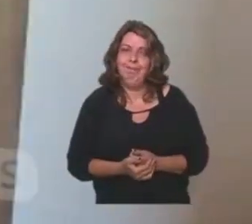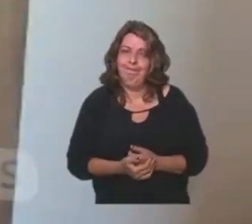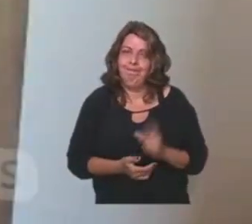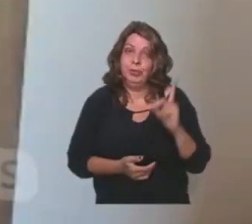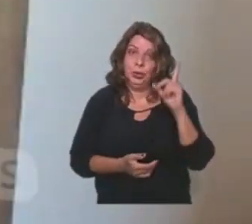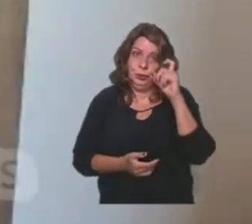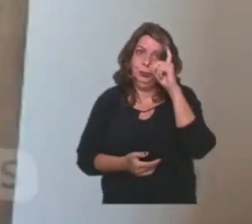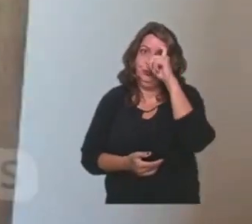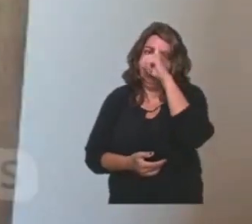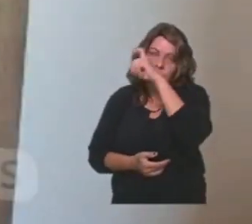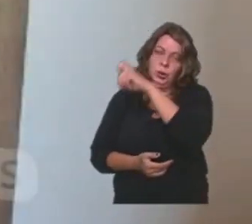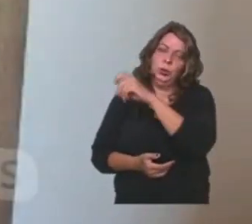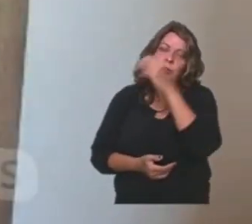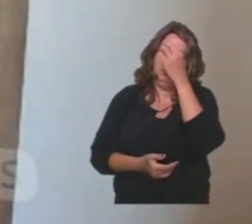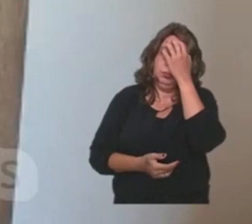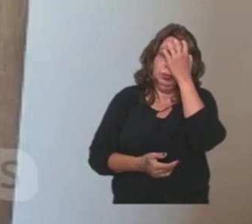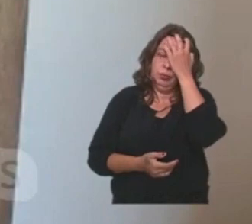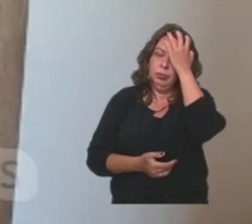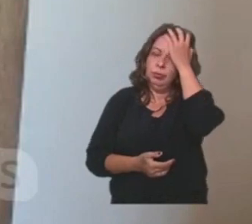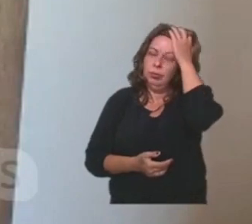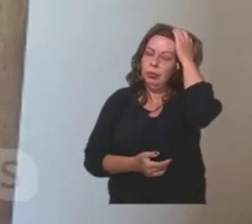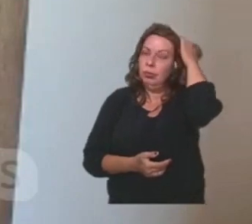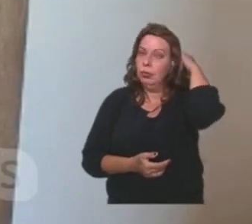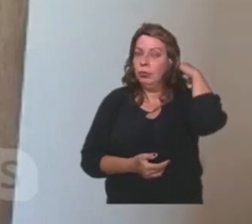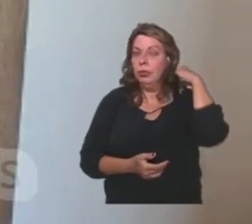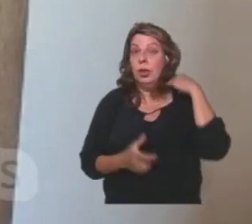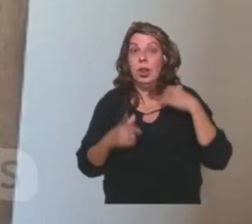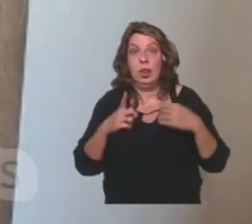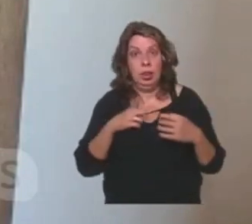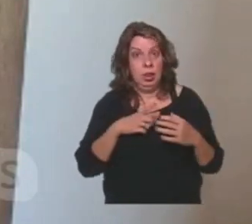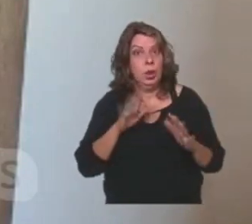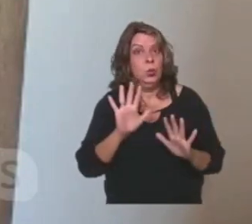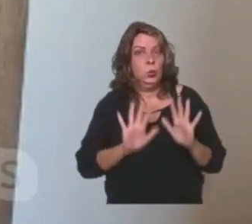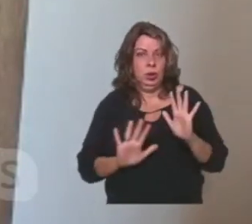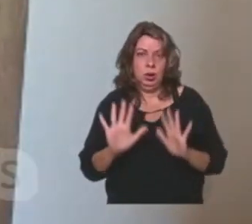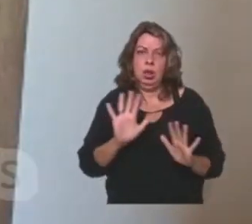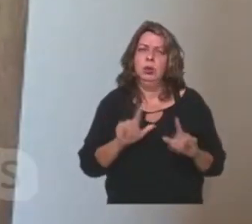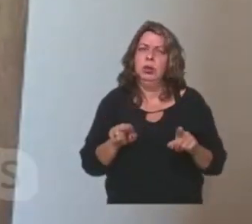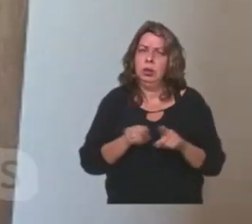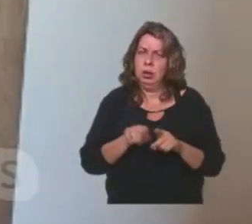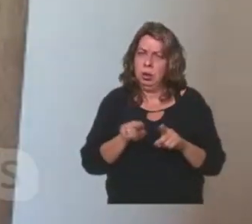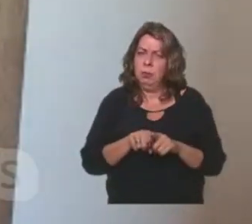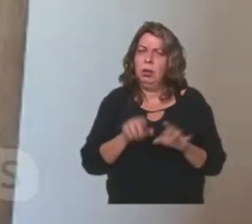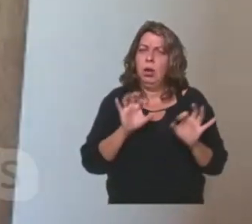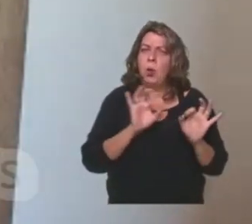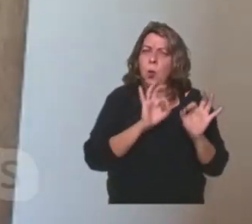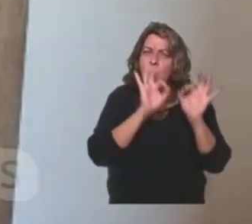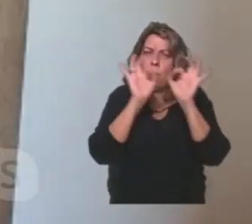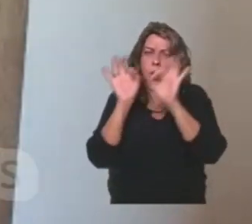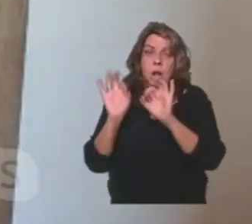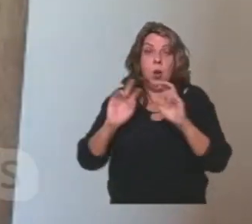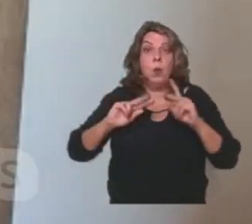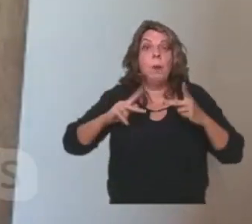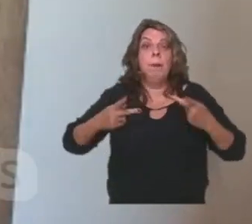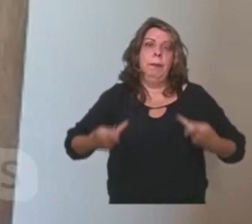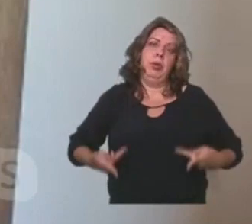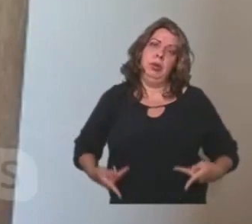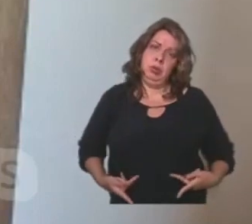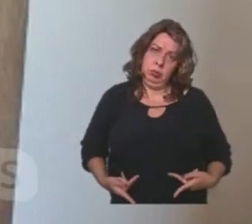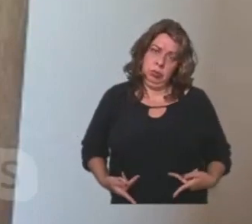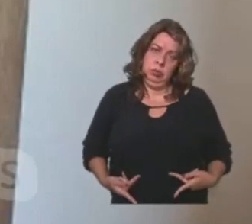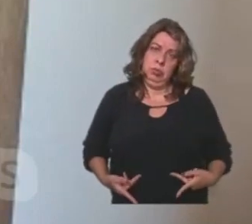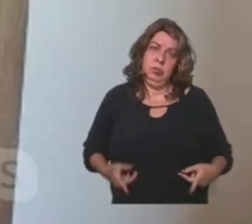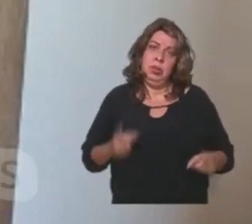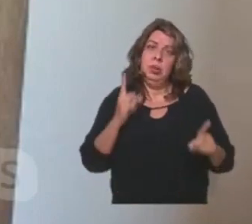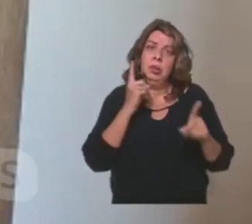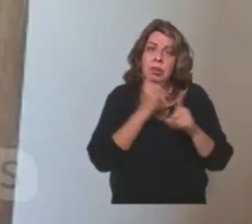E o GAC, ele tem esse cuidado, esse olhar humano, né, humanizado desde o início, desde o